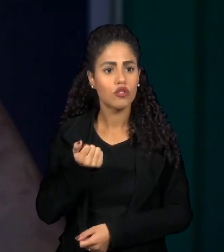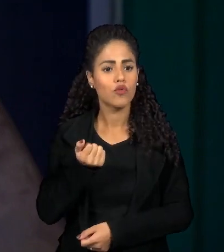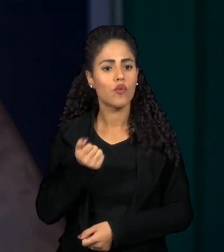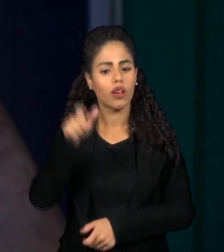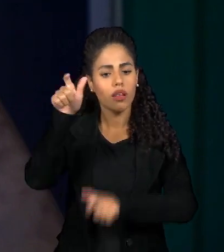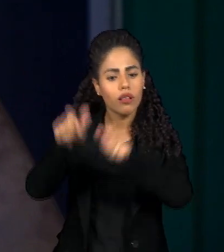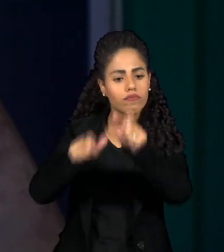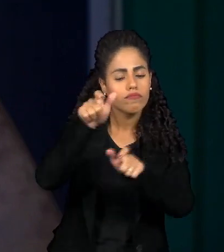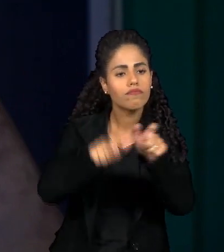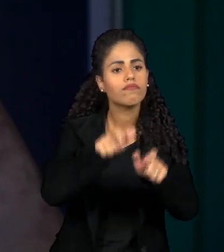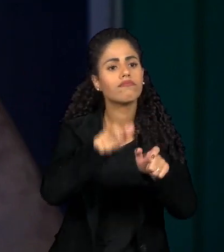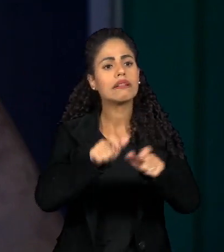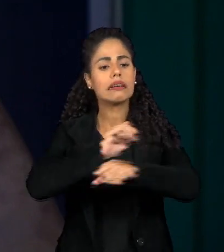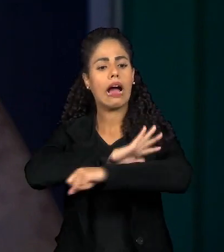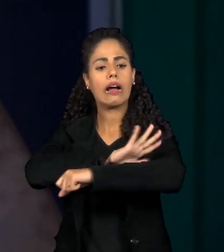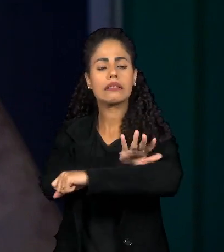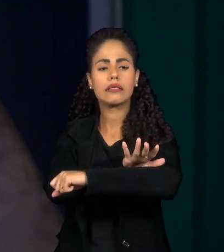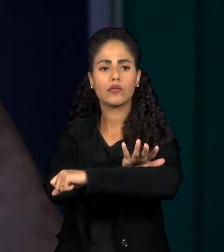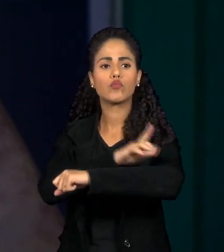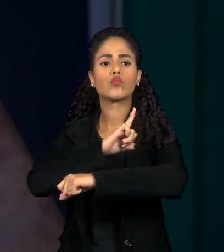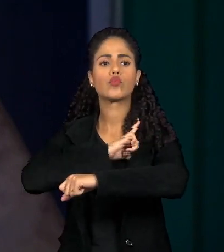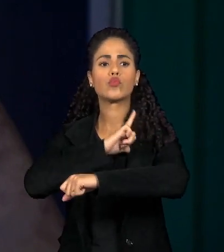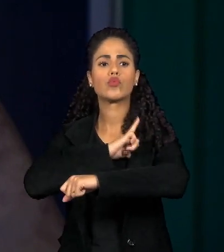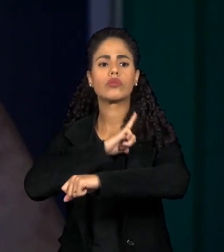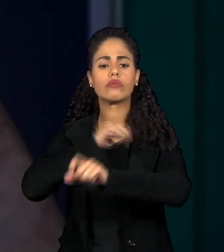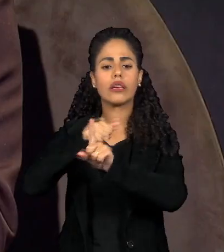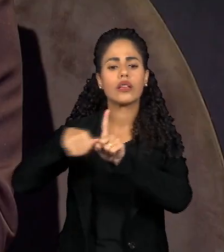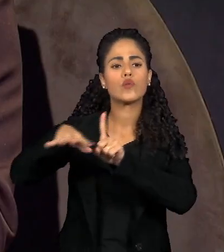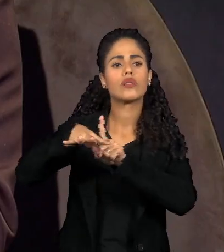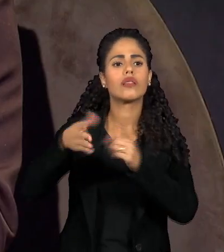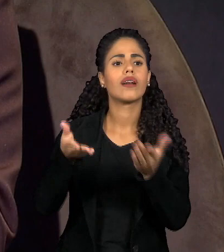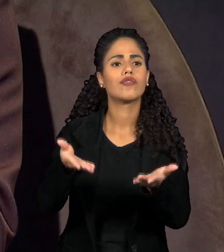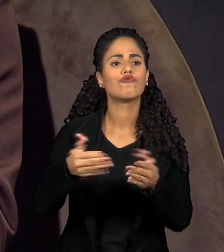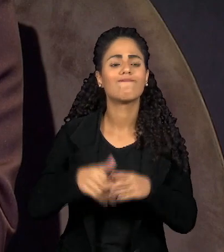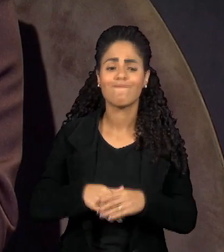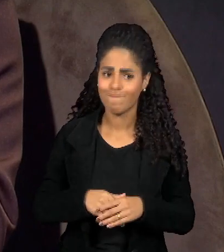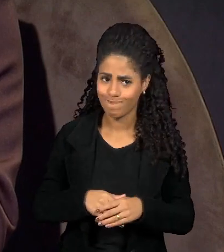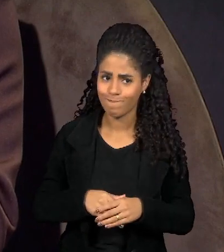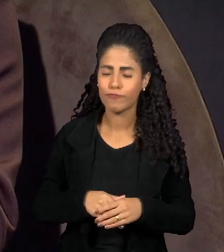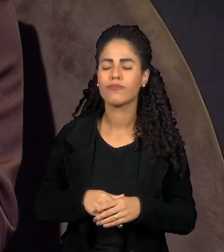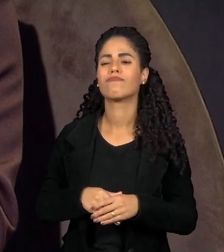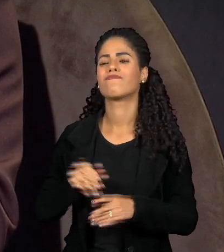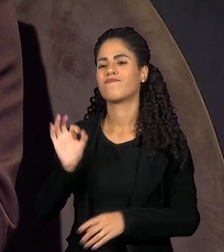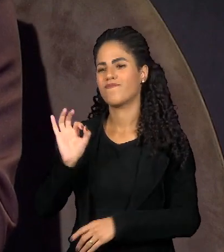definimos como o racismo estrutural. Exatamente.